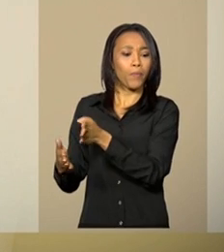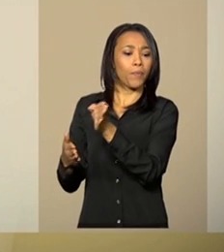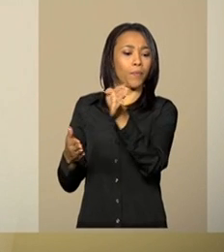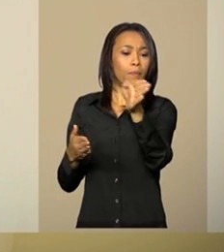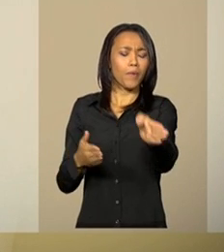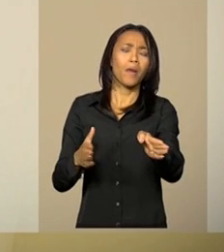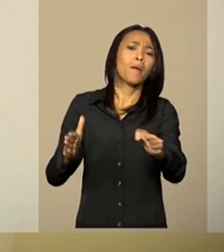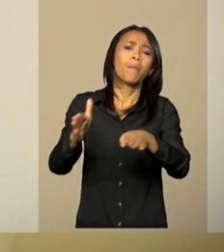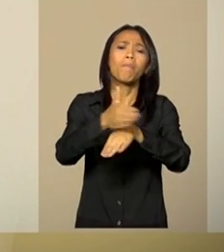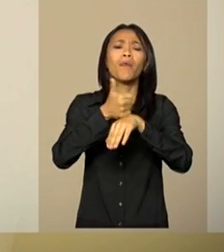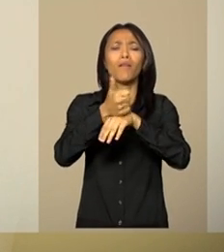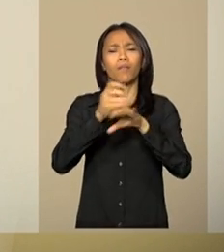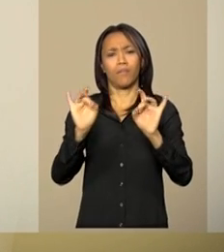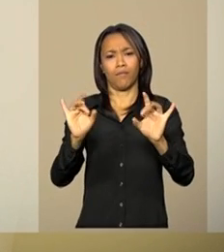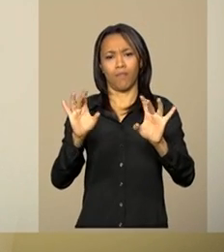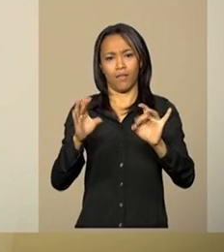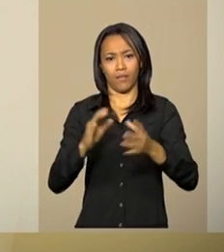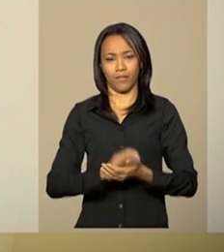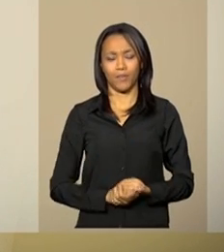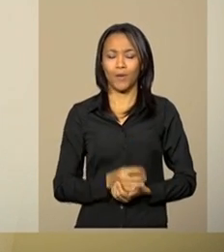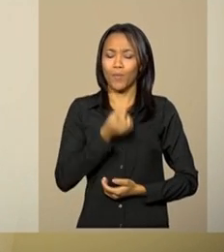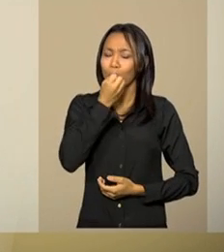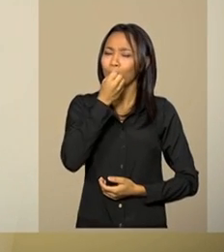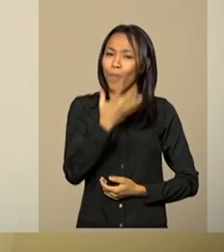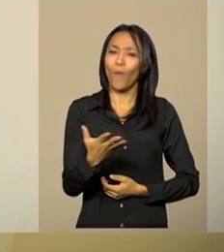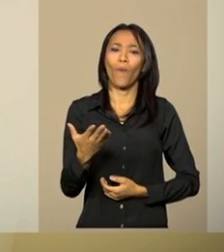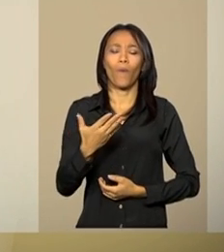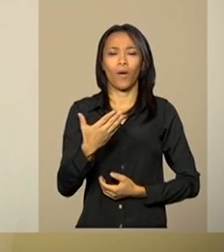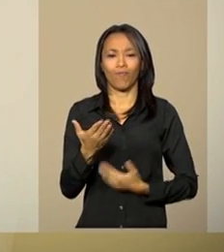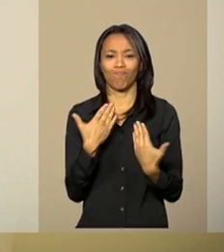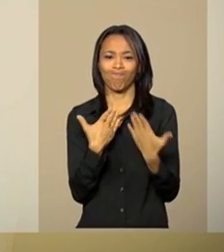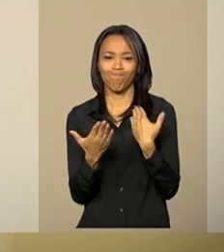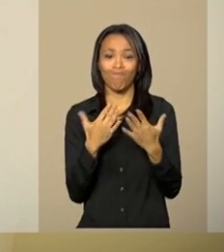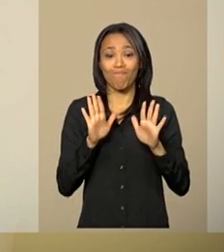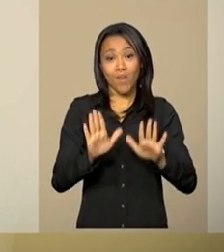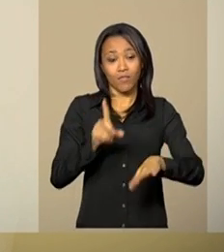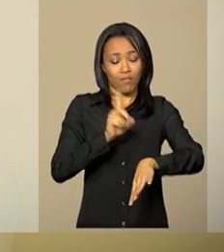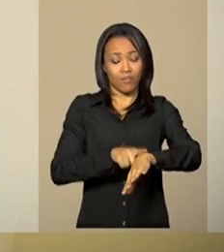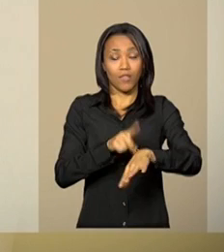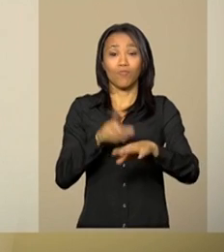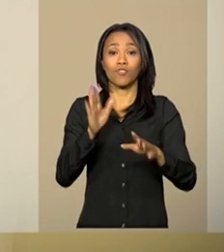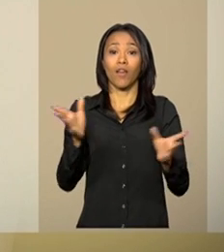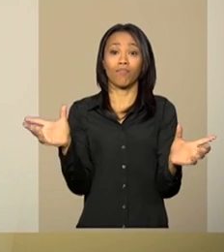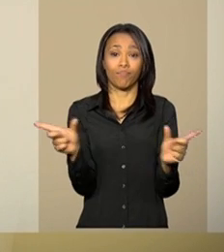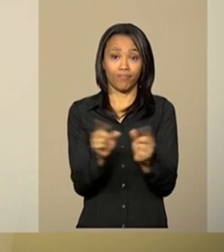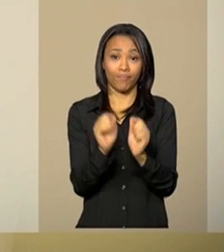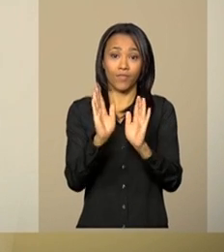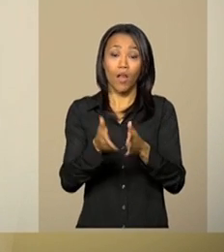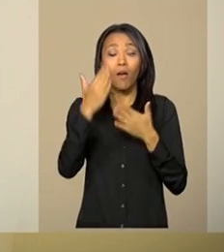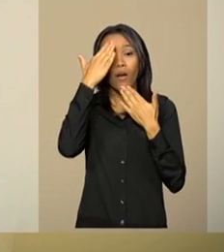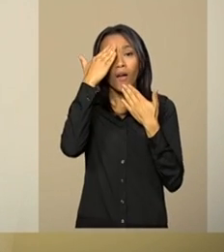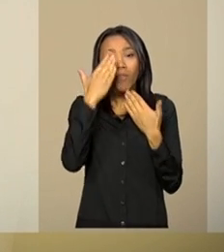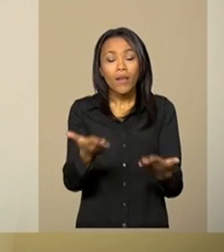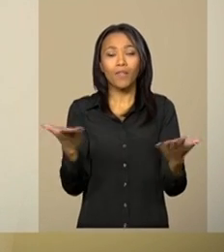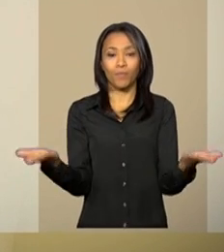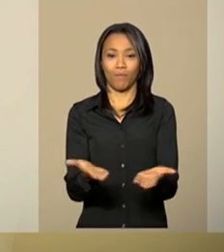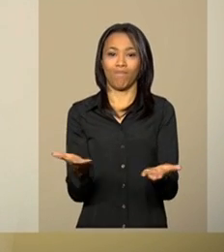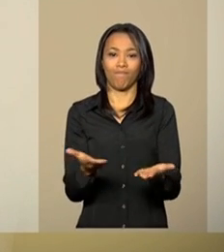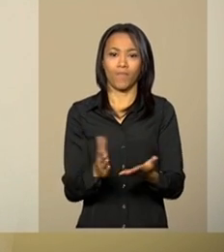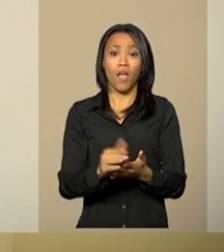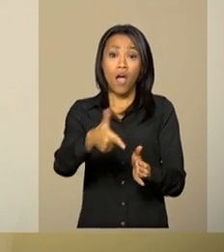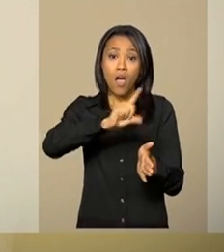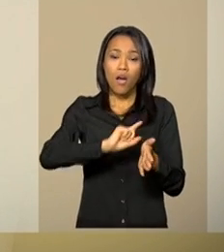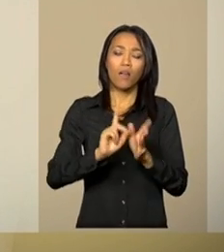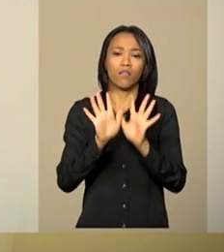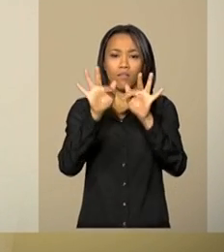a qualidade de vida no campo. Muito boa a conversa de hoje, presidenta, mas infelizmente o nosso tempo chegou ao fim. Obrigado por mais esse café. Antes